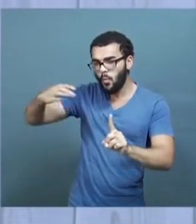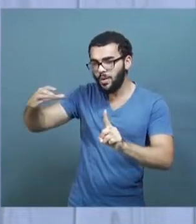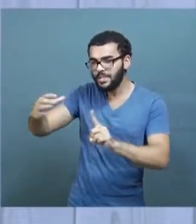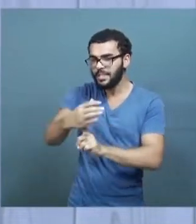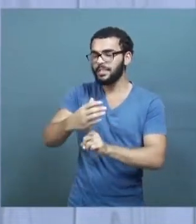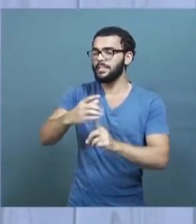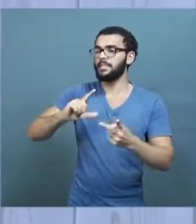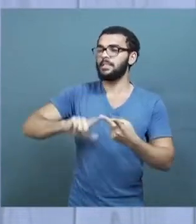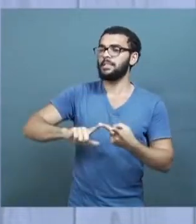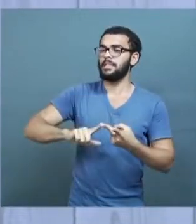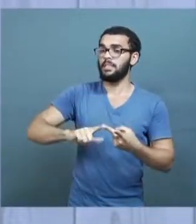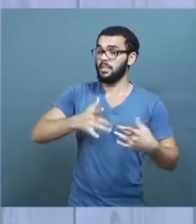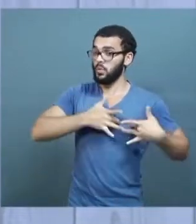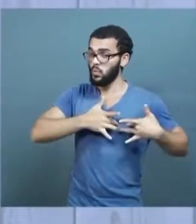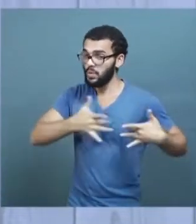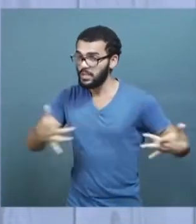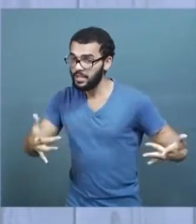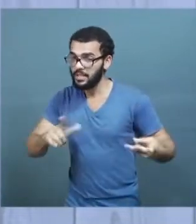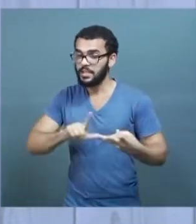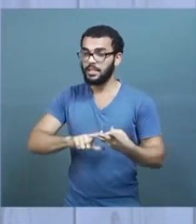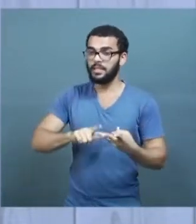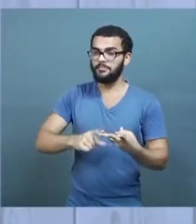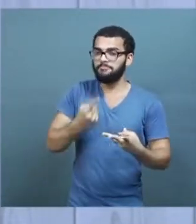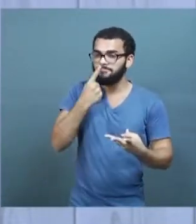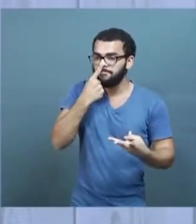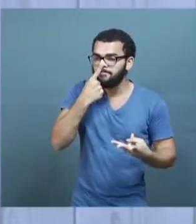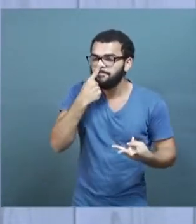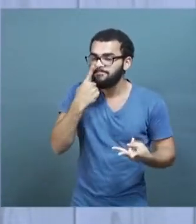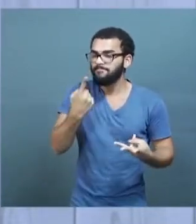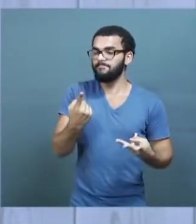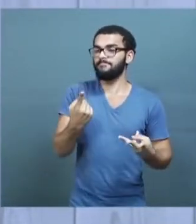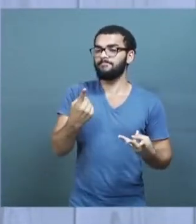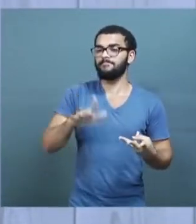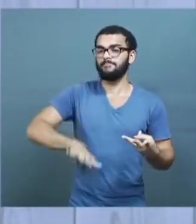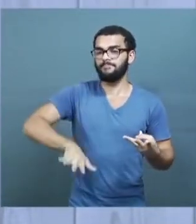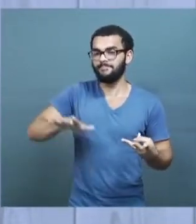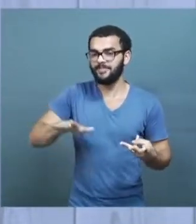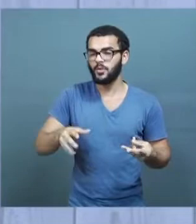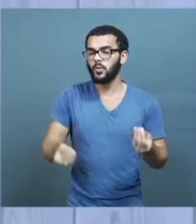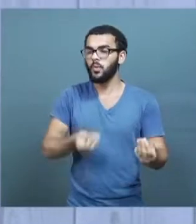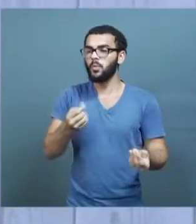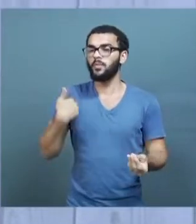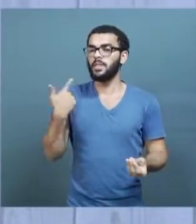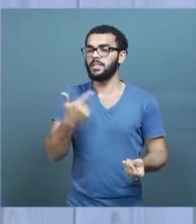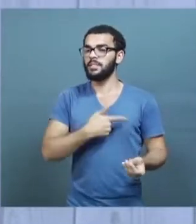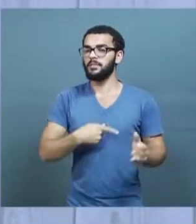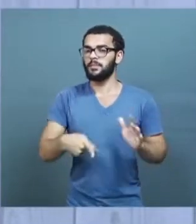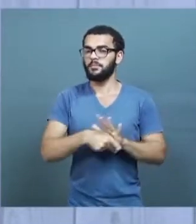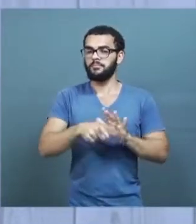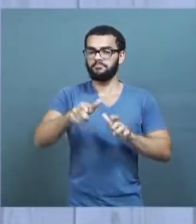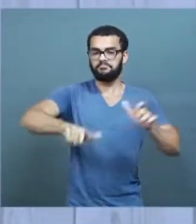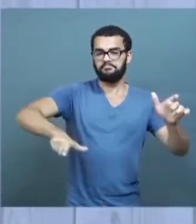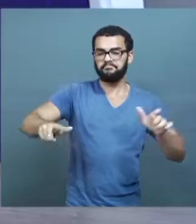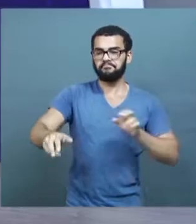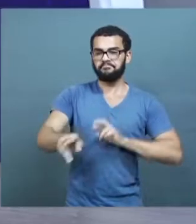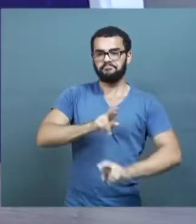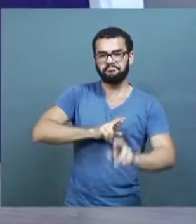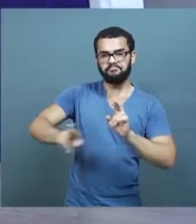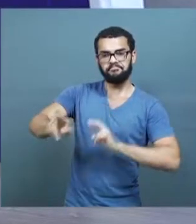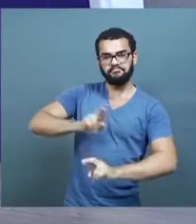né, de identificação e pautado nos nossos laços afetivos e sociais.